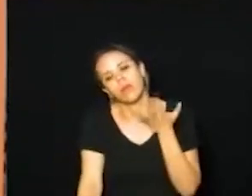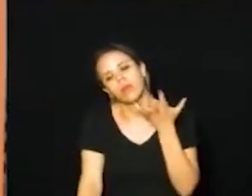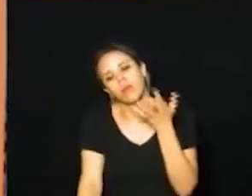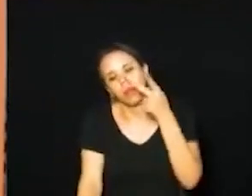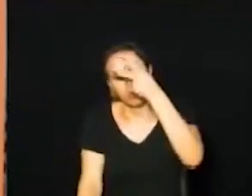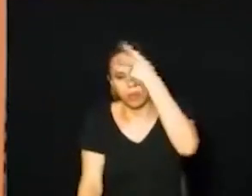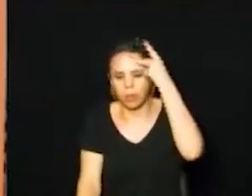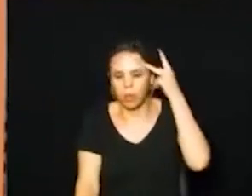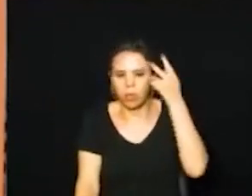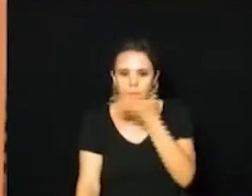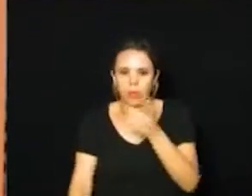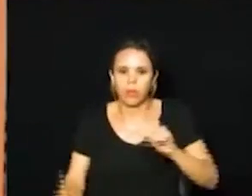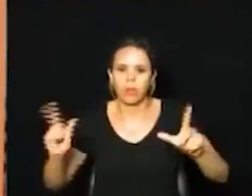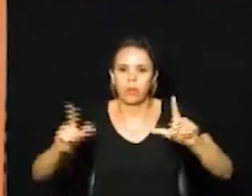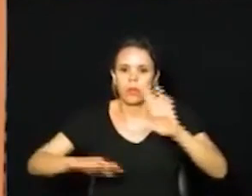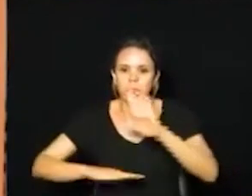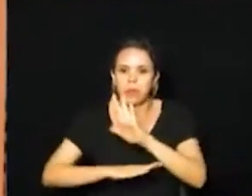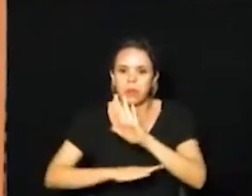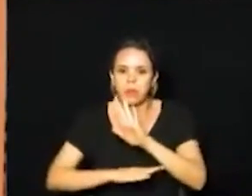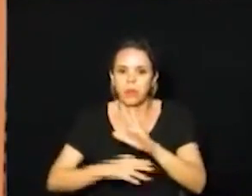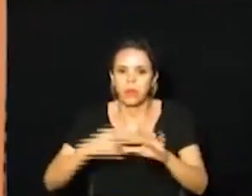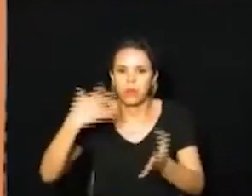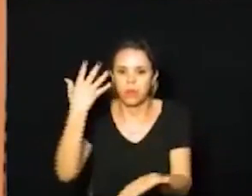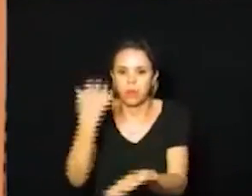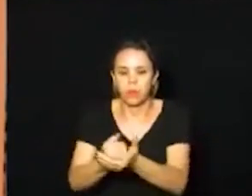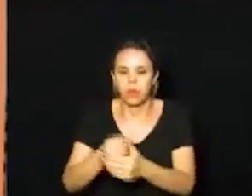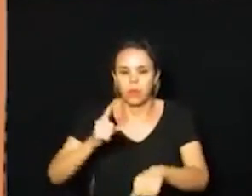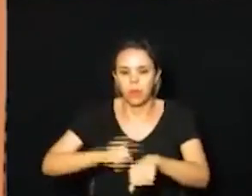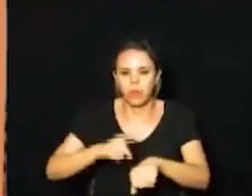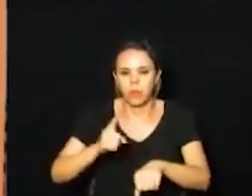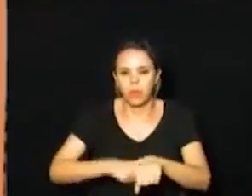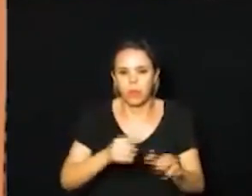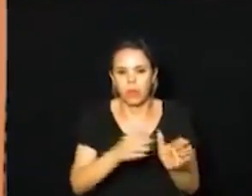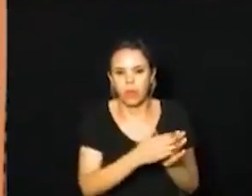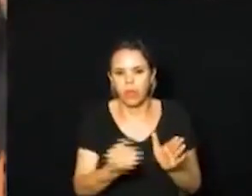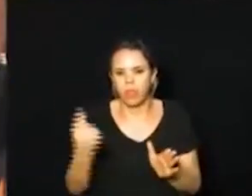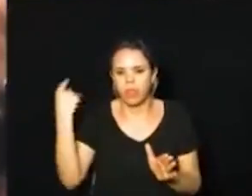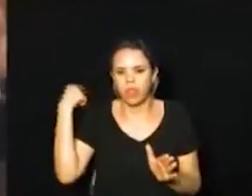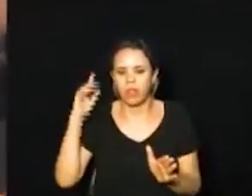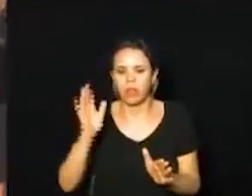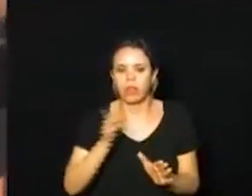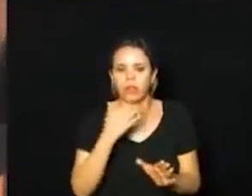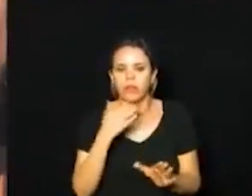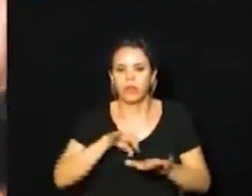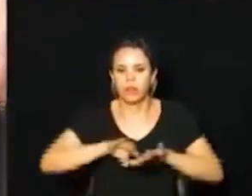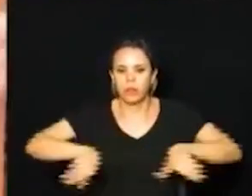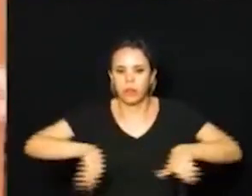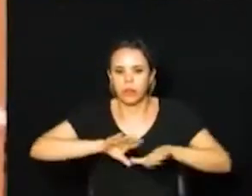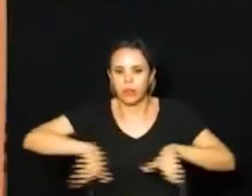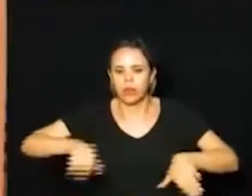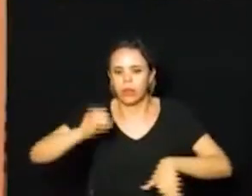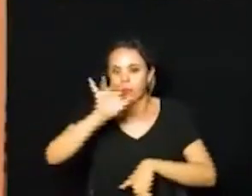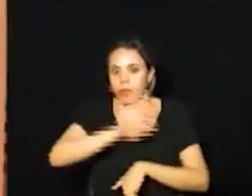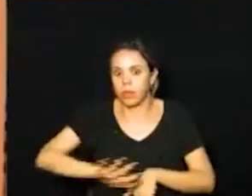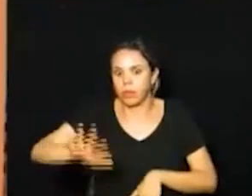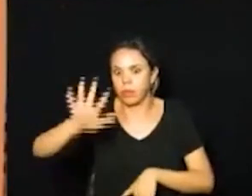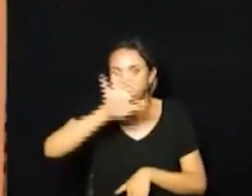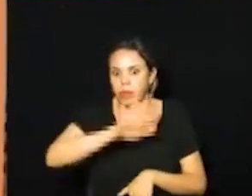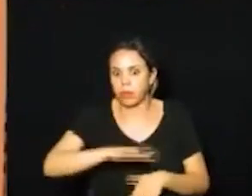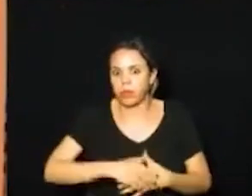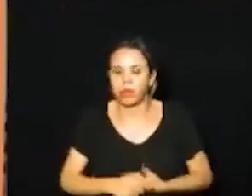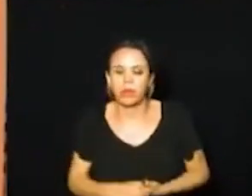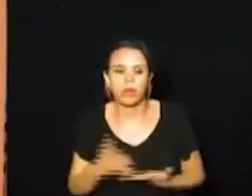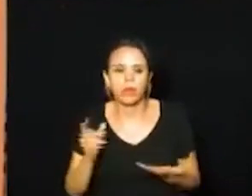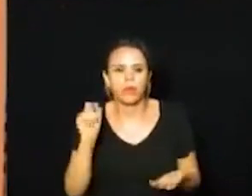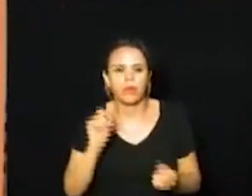quero que o pessoal da TV Câmara grava neste momento ele já vai separando essas imagens